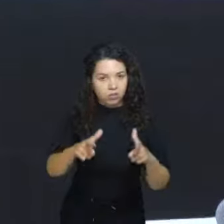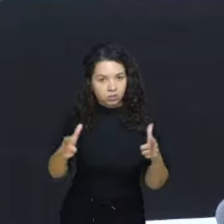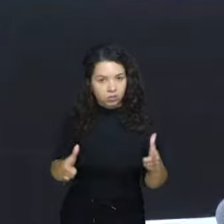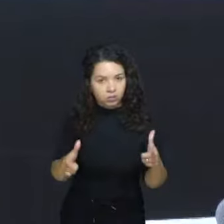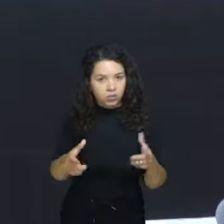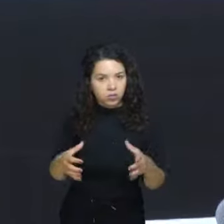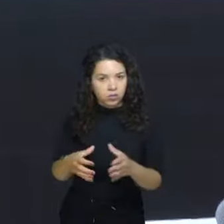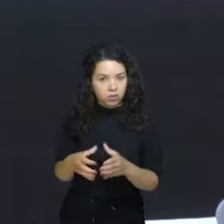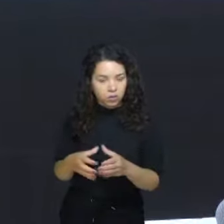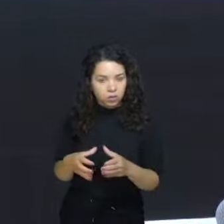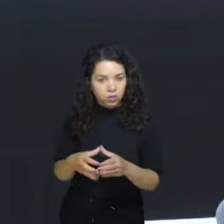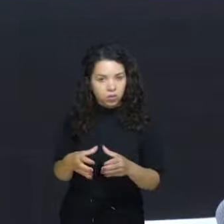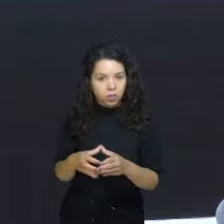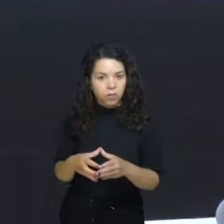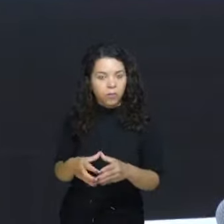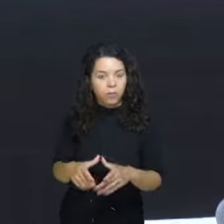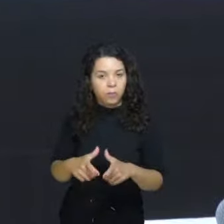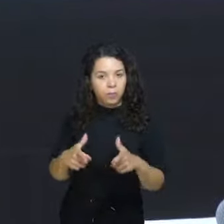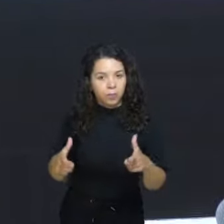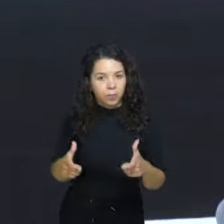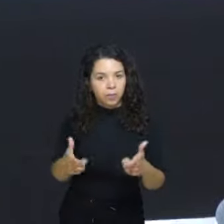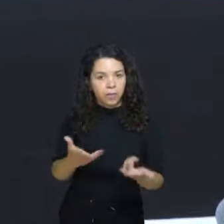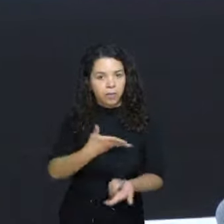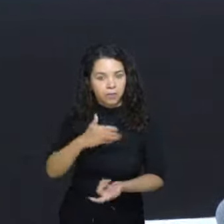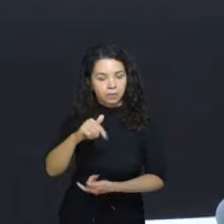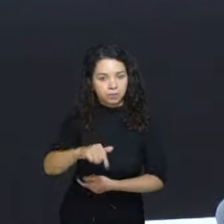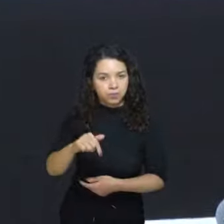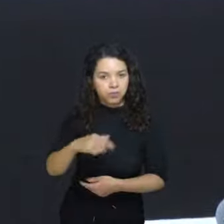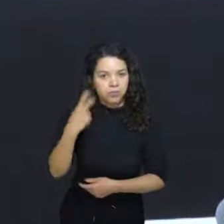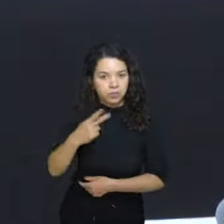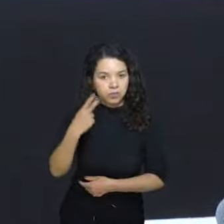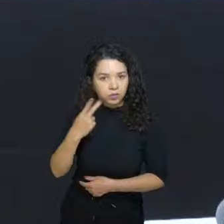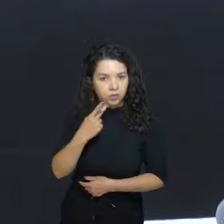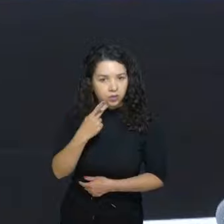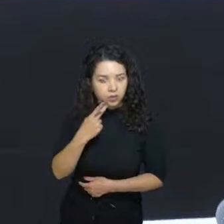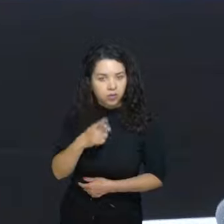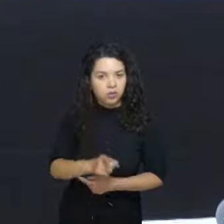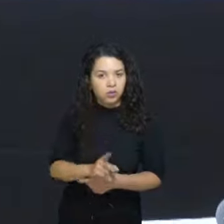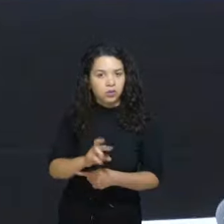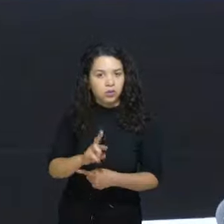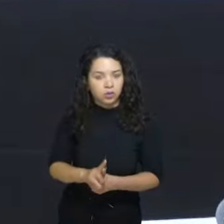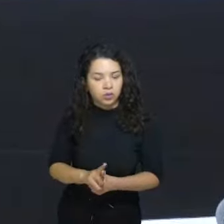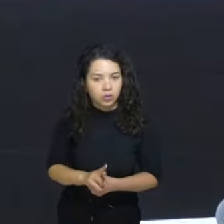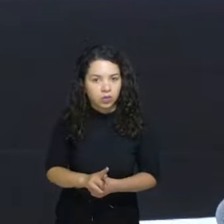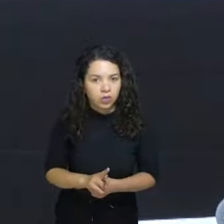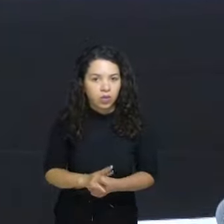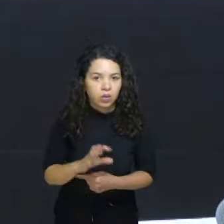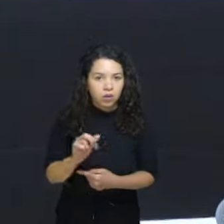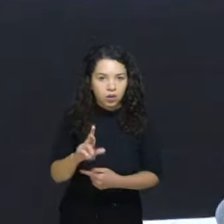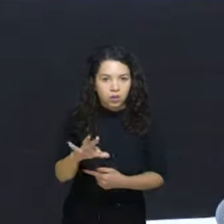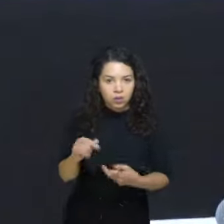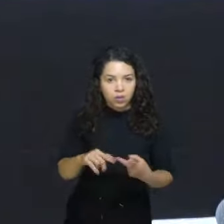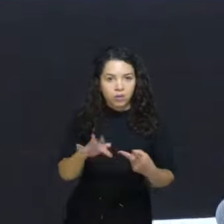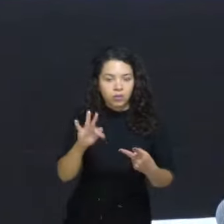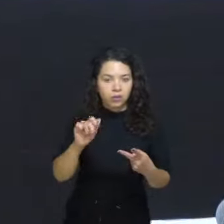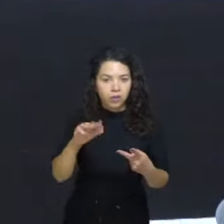grupo maior de de de colegas aqui do Parlamento Dra carula Dr Fabiano Dr Leonardo lorenzet